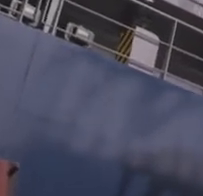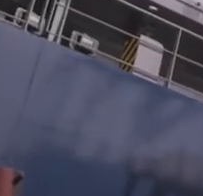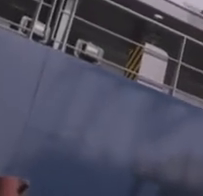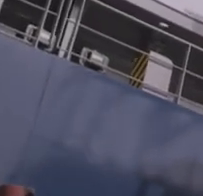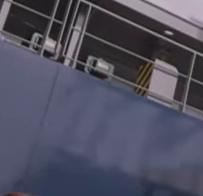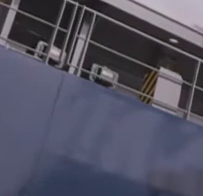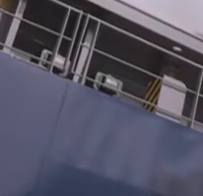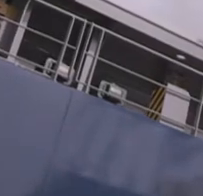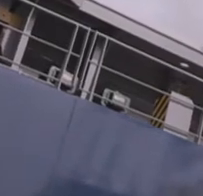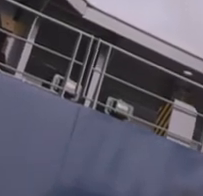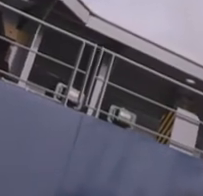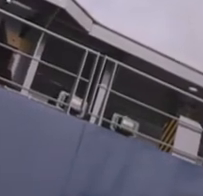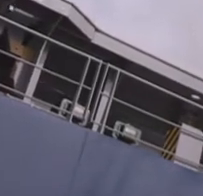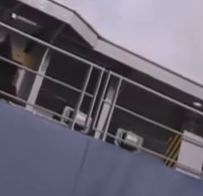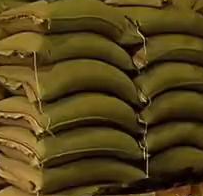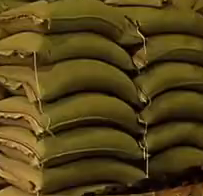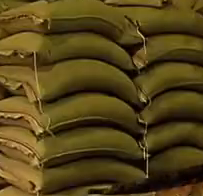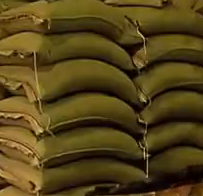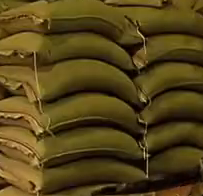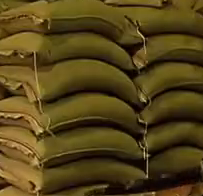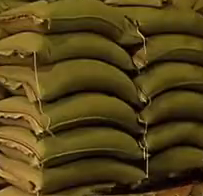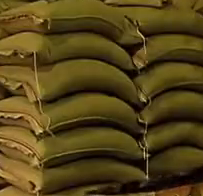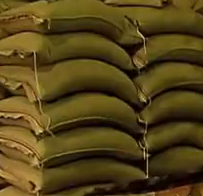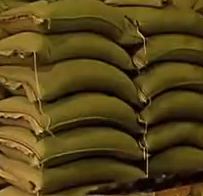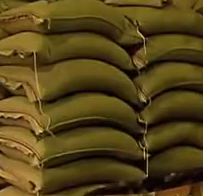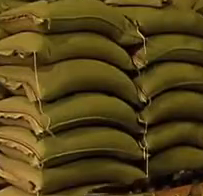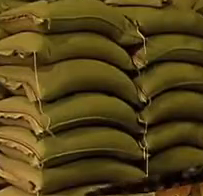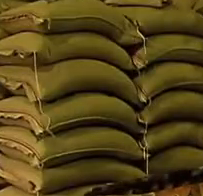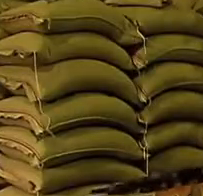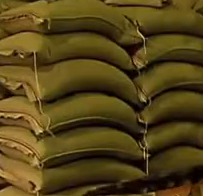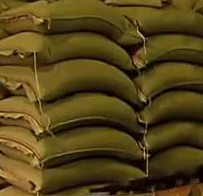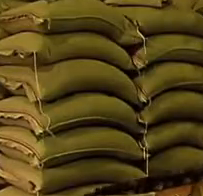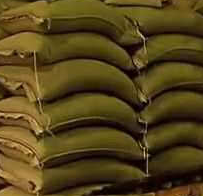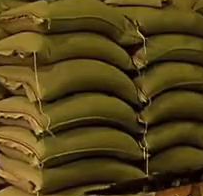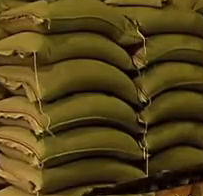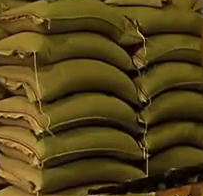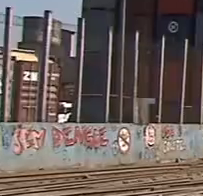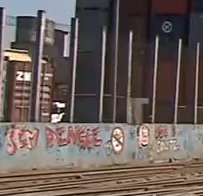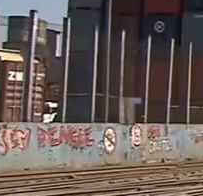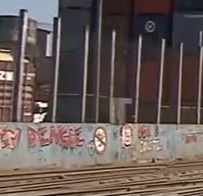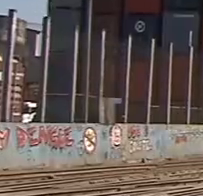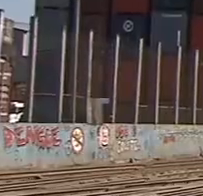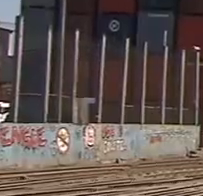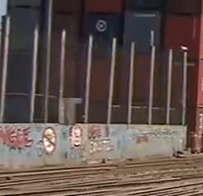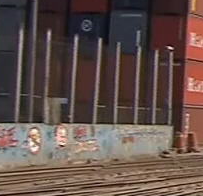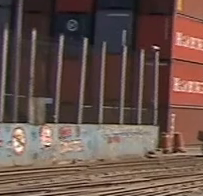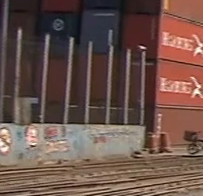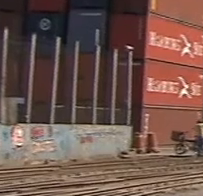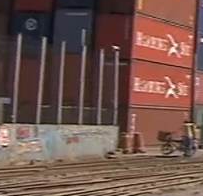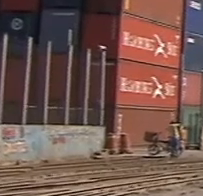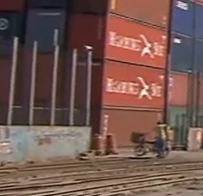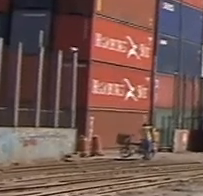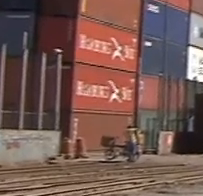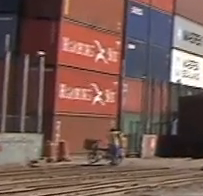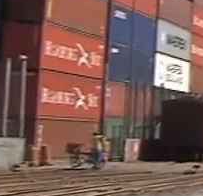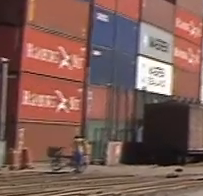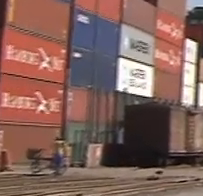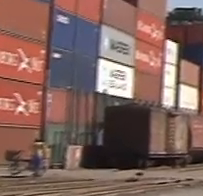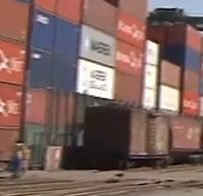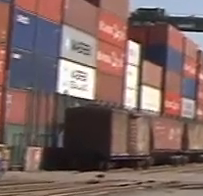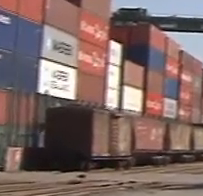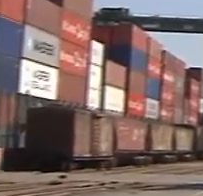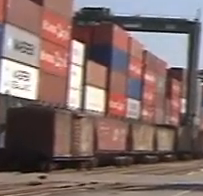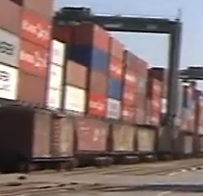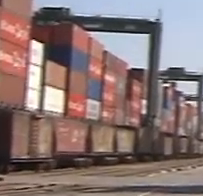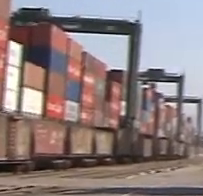fgv as exportações de commodities que são todos os básicos com preços em dólar teve expansão de quase 20 por cento em